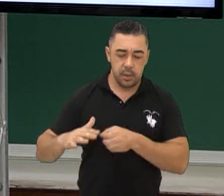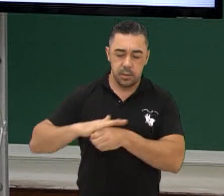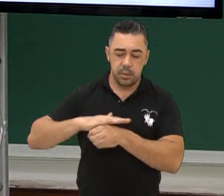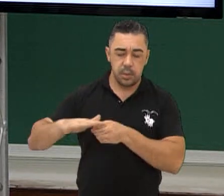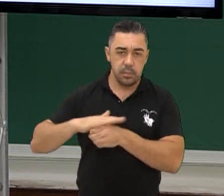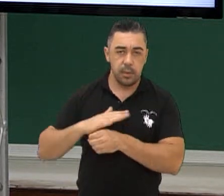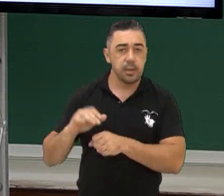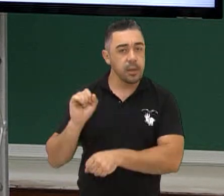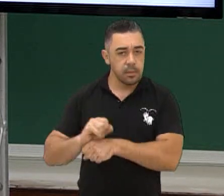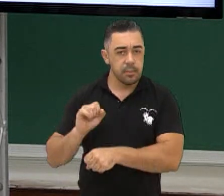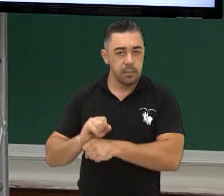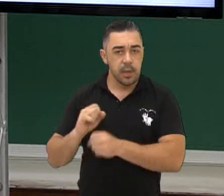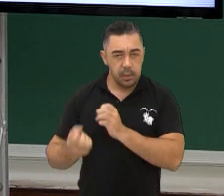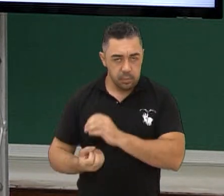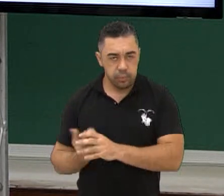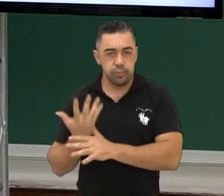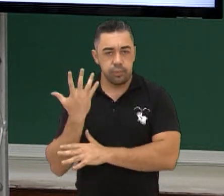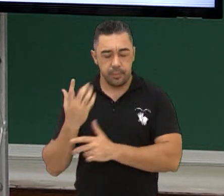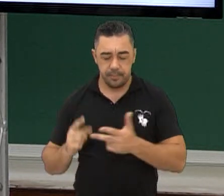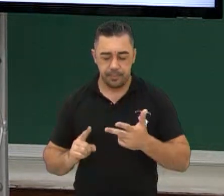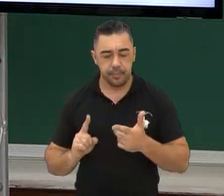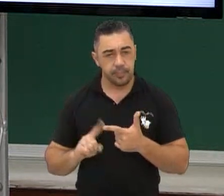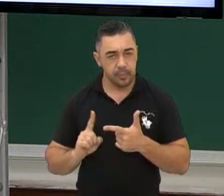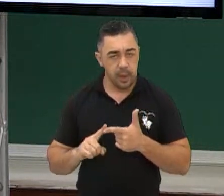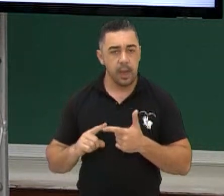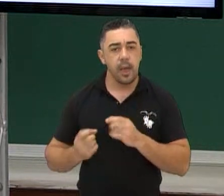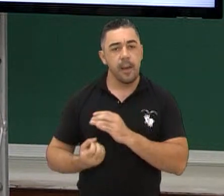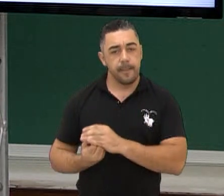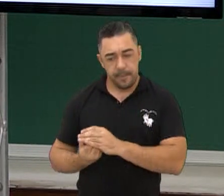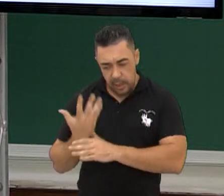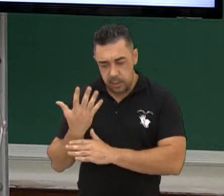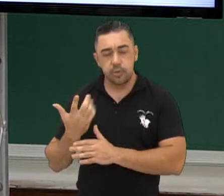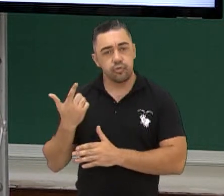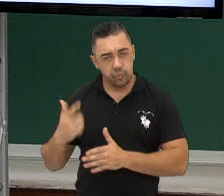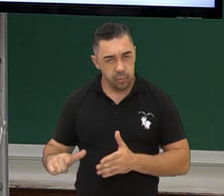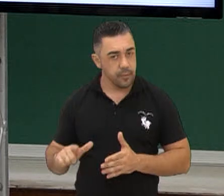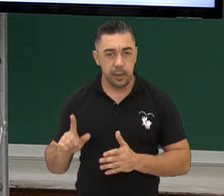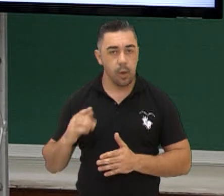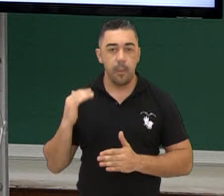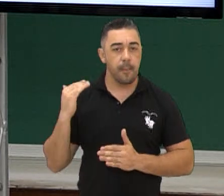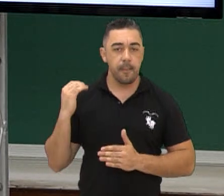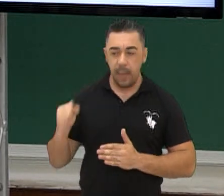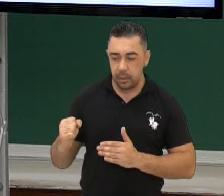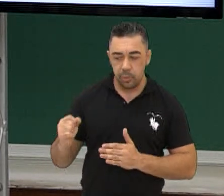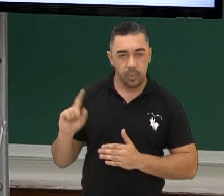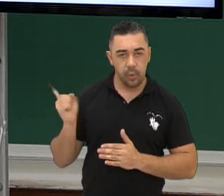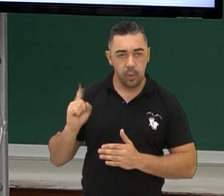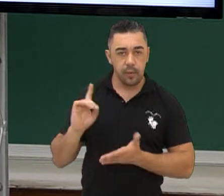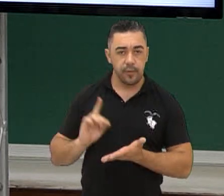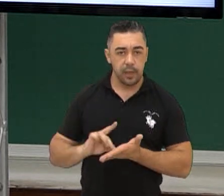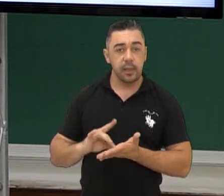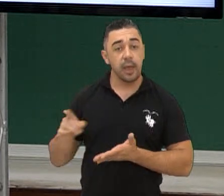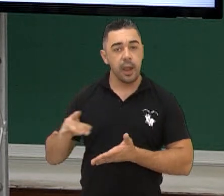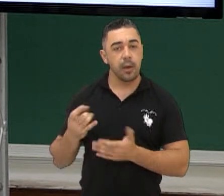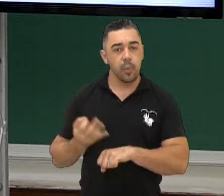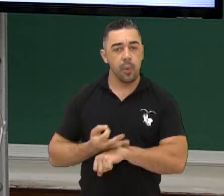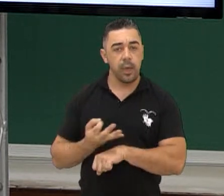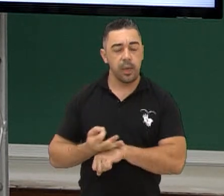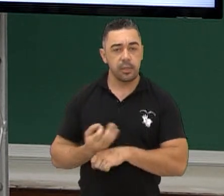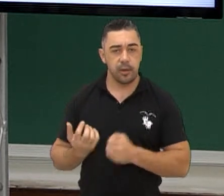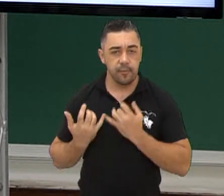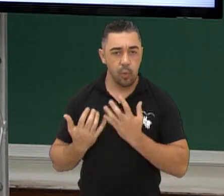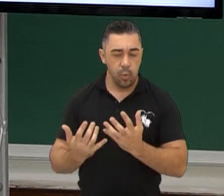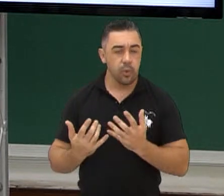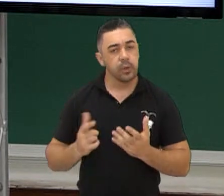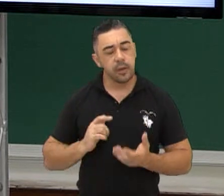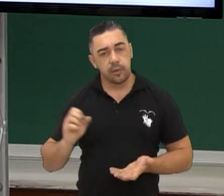semente está esperando para germinar, a planta está esperando para brotar novamente, então não matou a planta de verdade. Tá? Então, tem toda